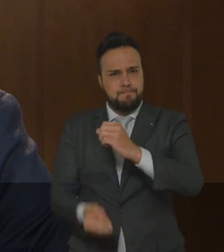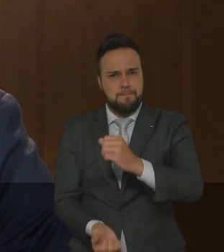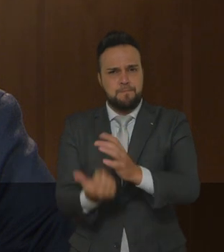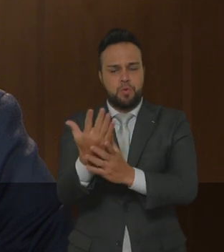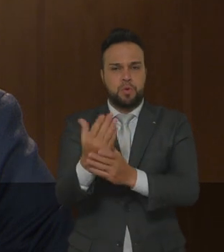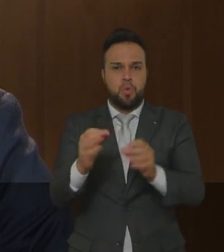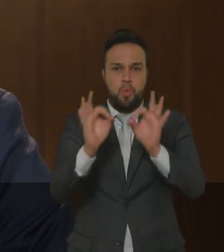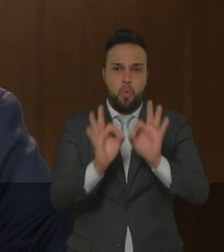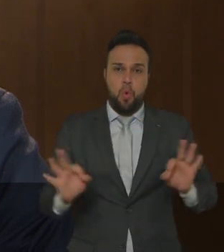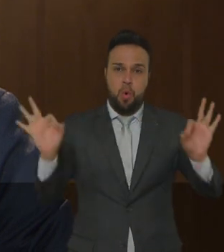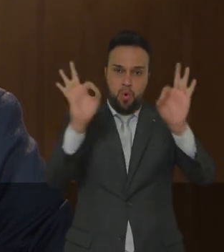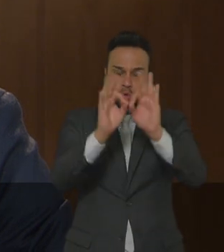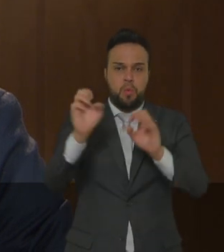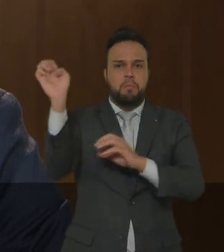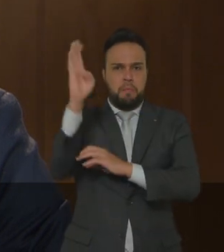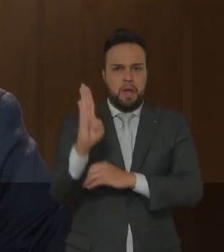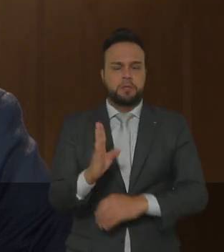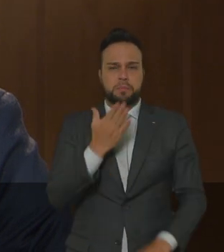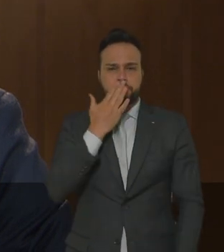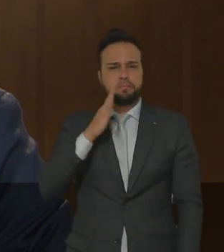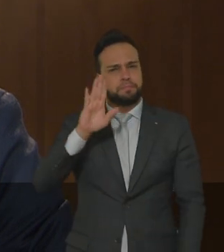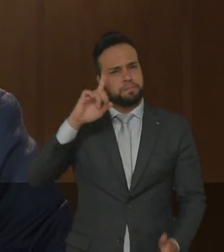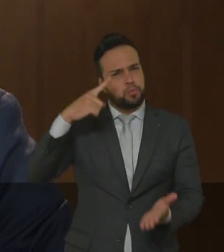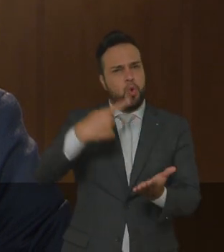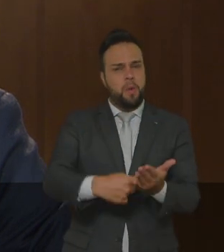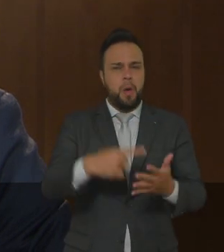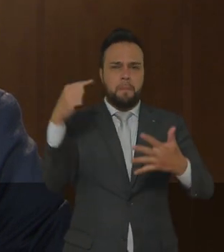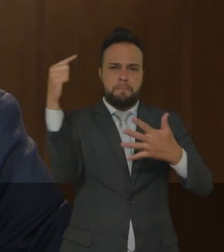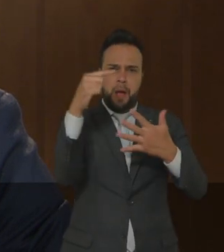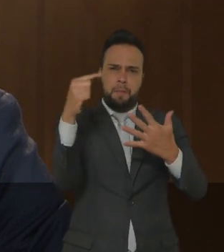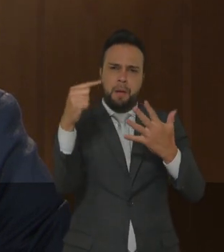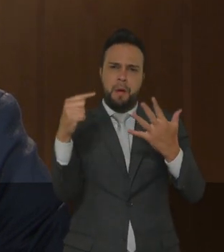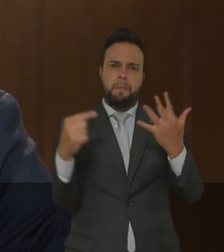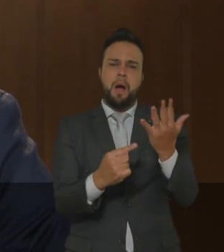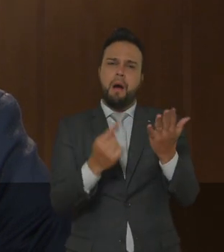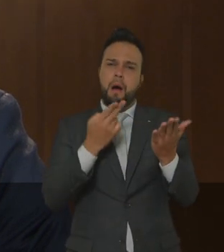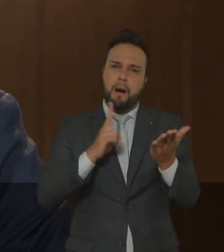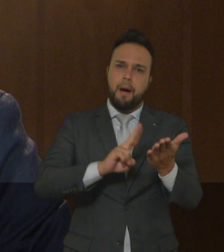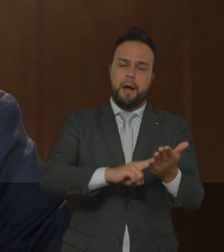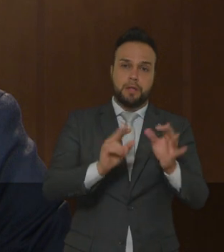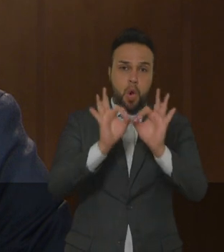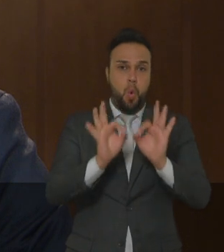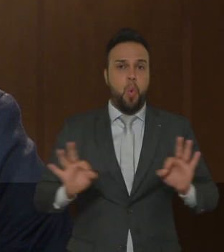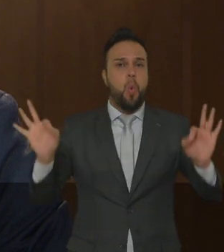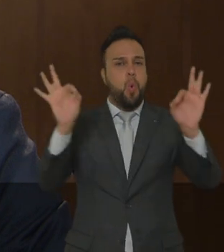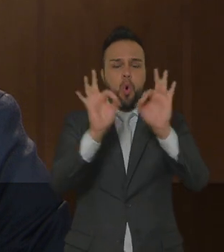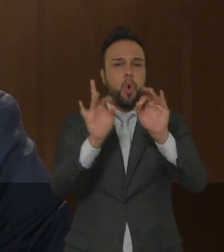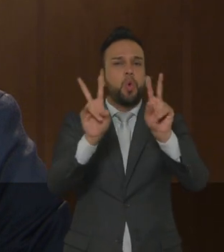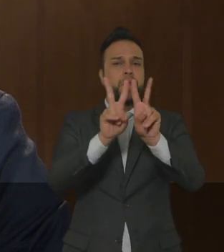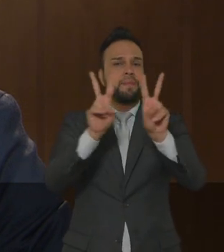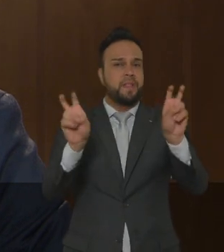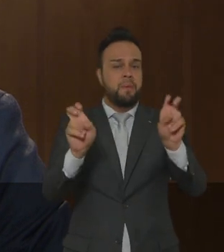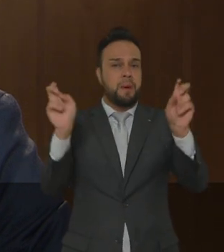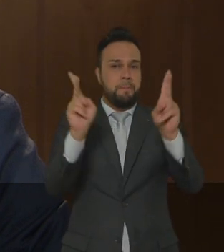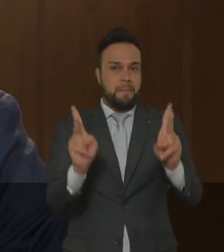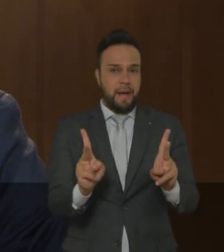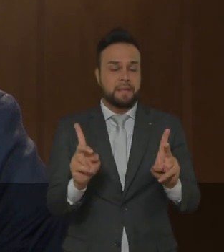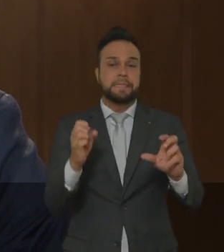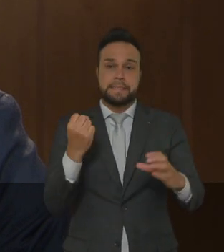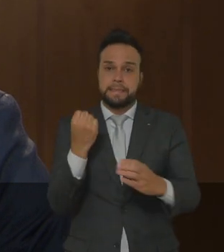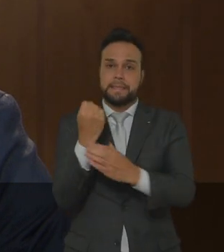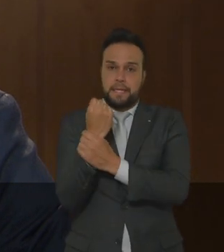o membro fundador da ONU o Brasil está comprometido com os princípios basilares da carta das Nações Unidas